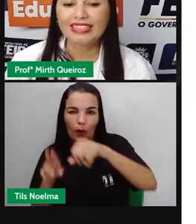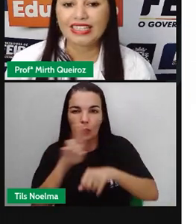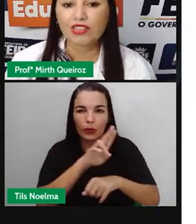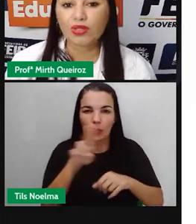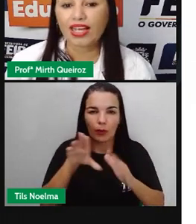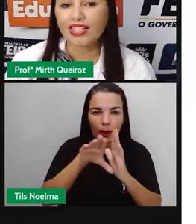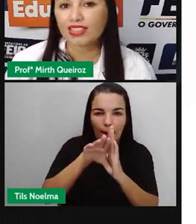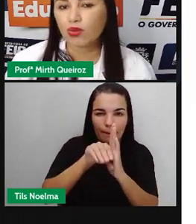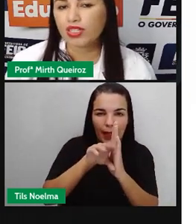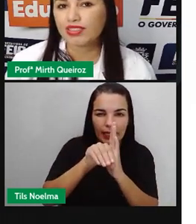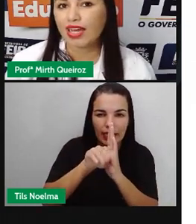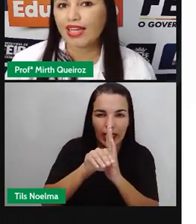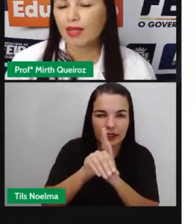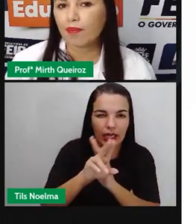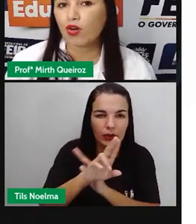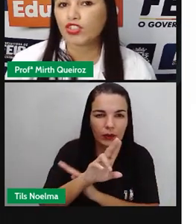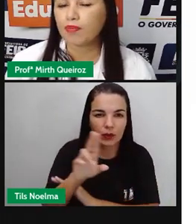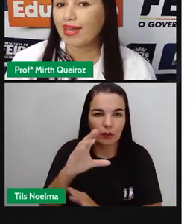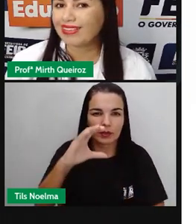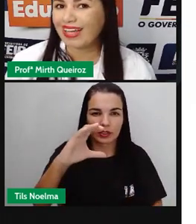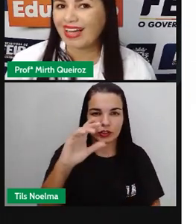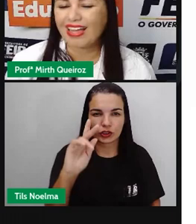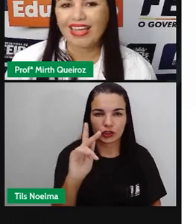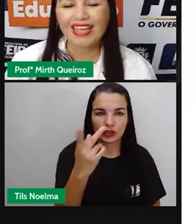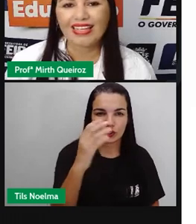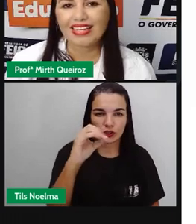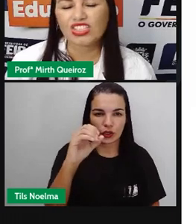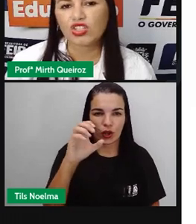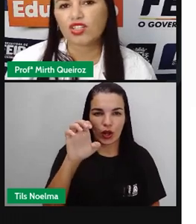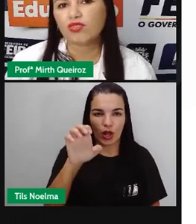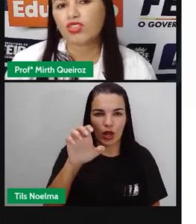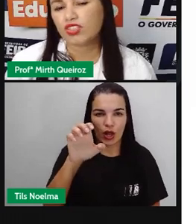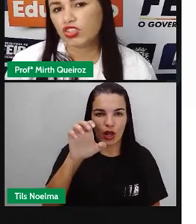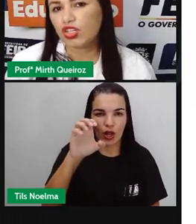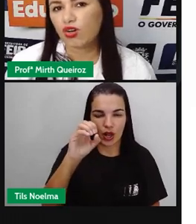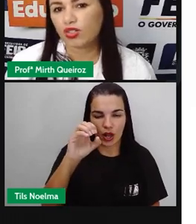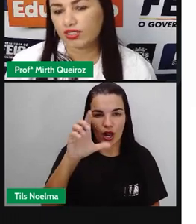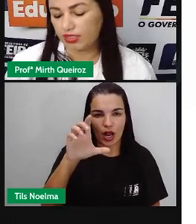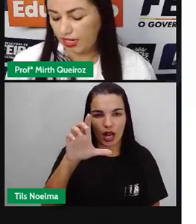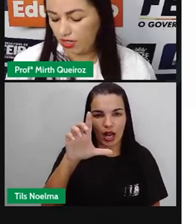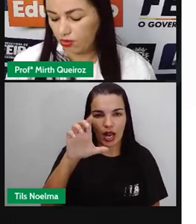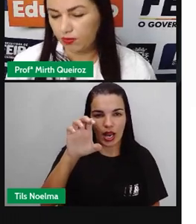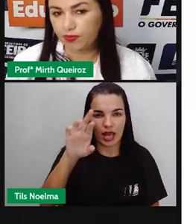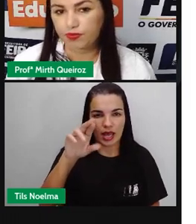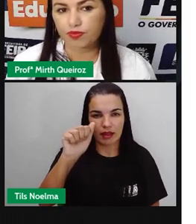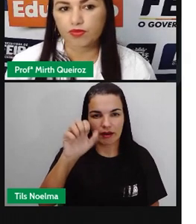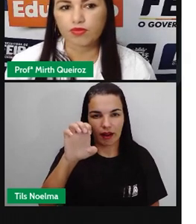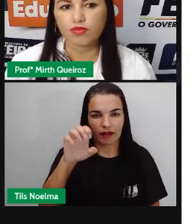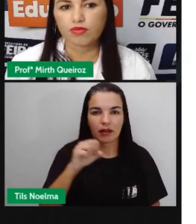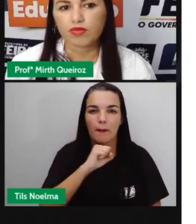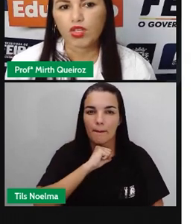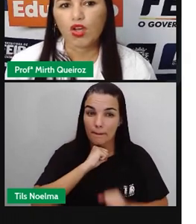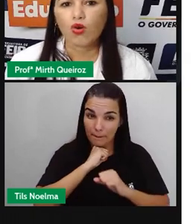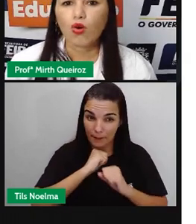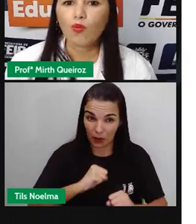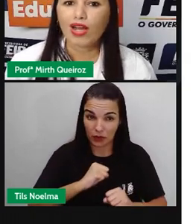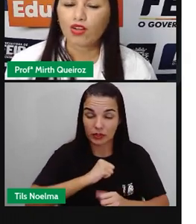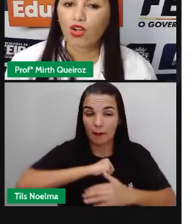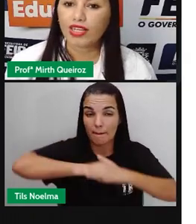ai né e em sendo que essa doença ela pode matar em questão de horas certo